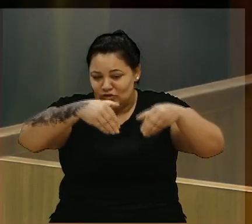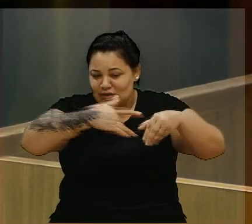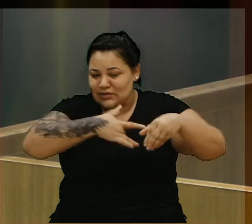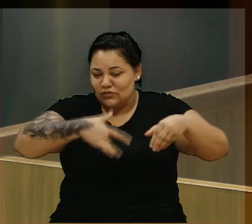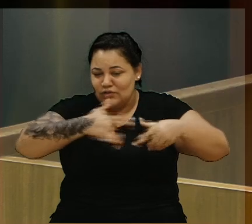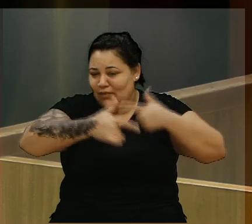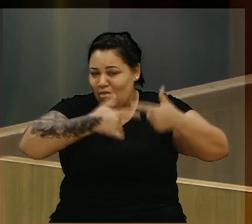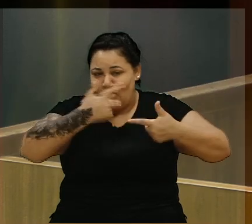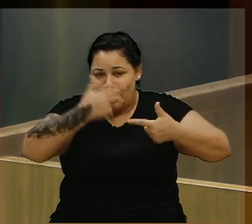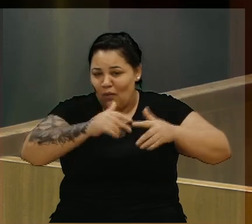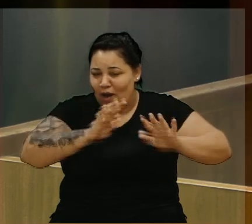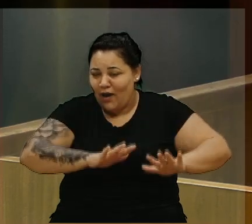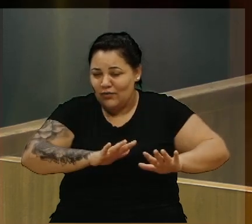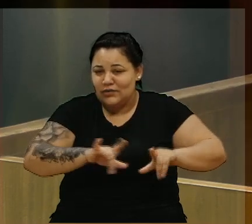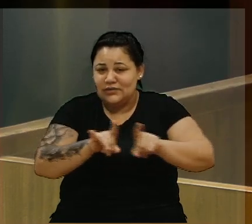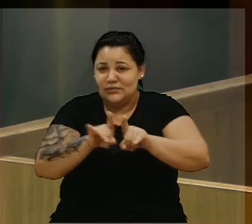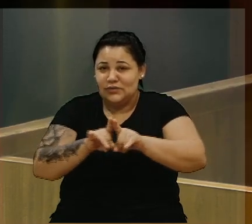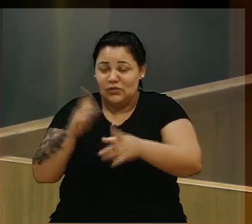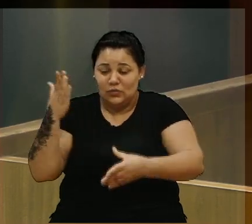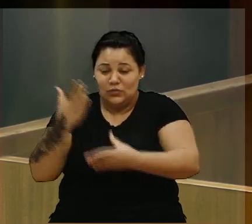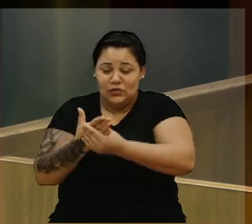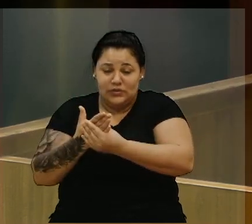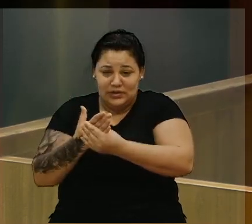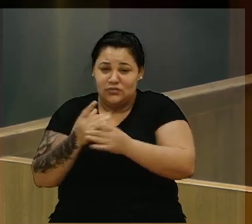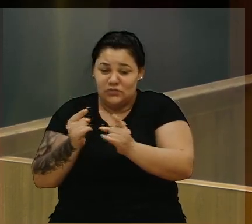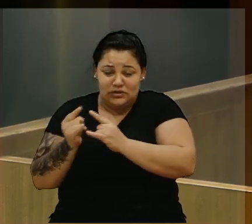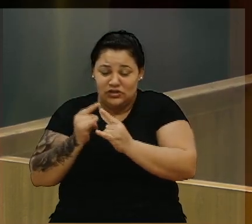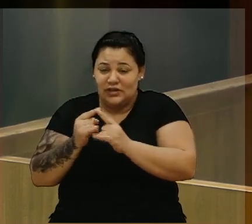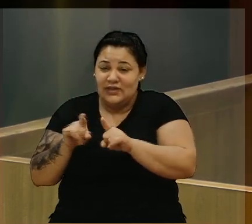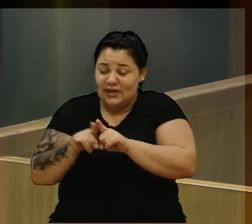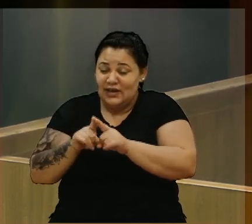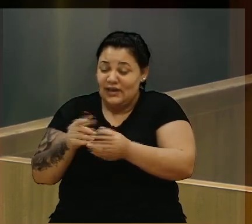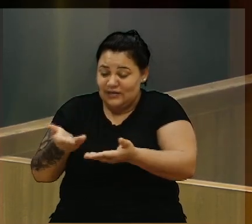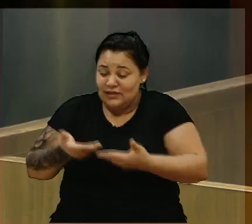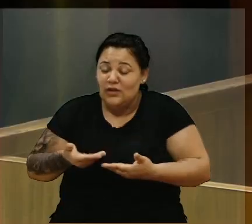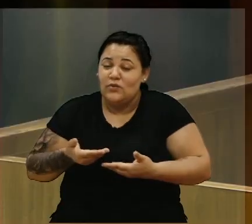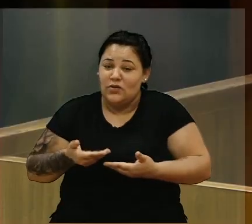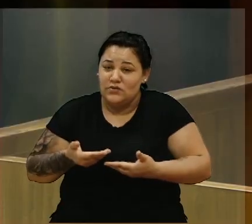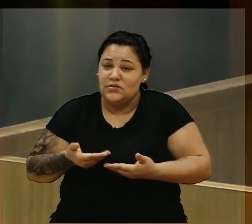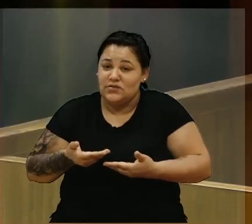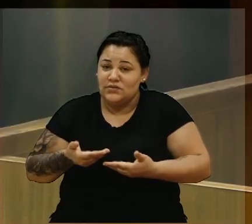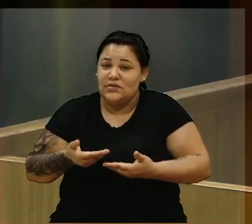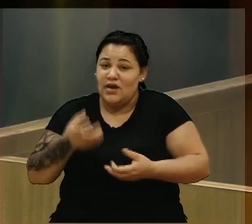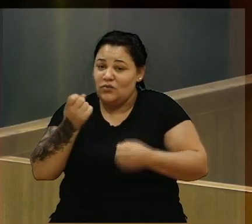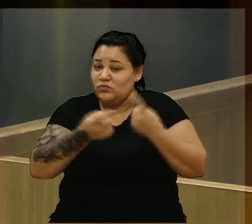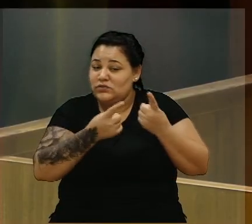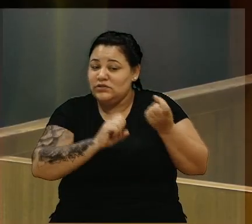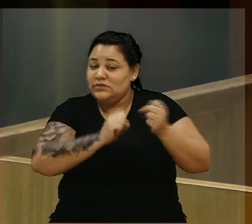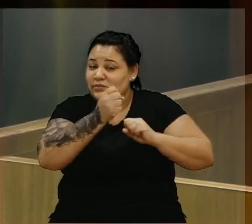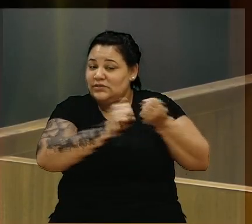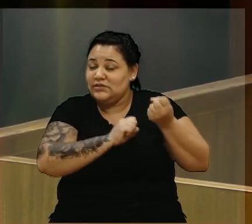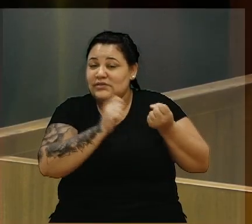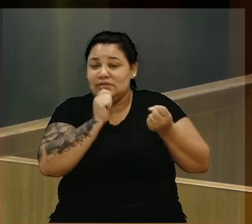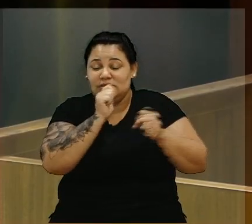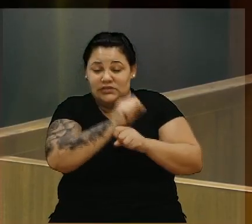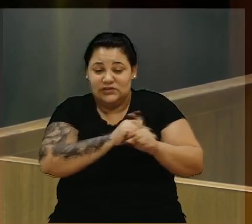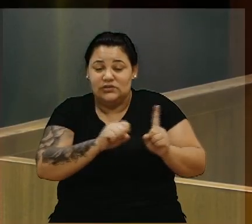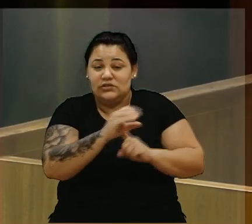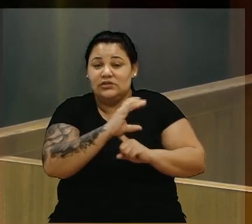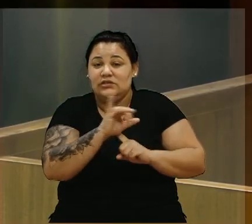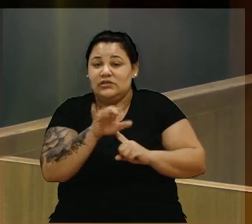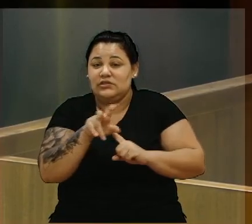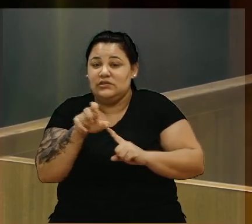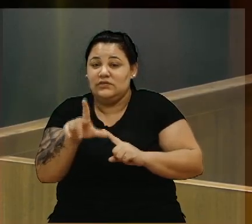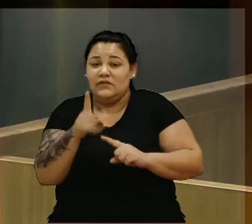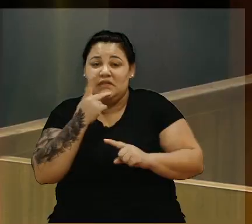pelas entidades e até já nos chegou a possibilidade que algumas organizações da sociedade civil simplesmente